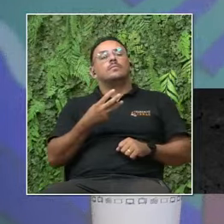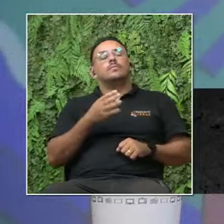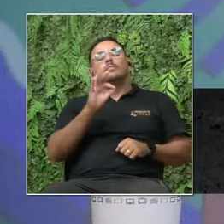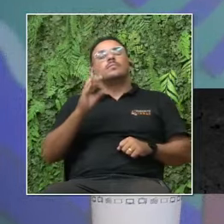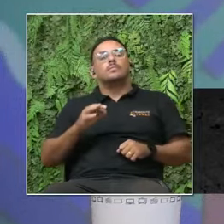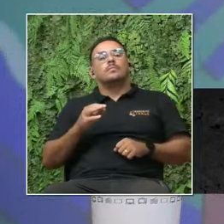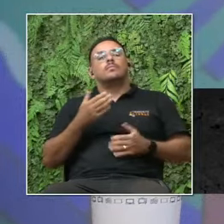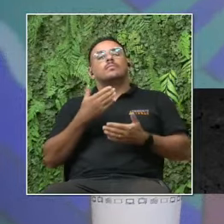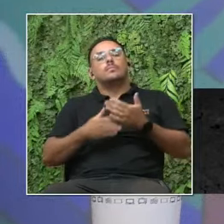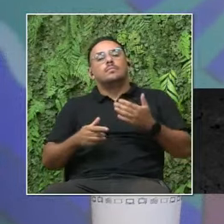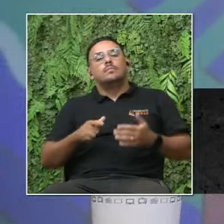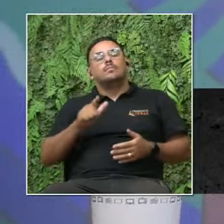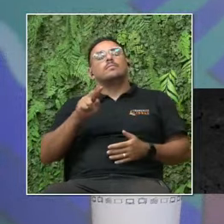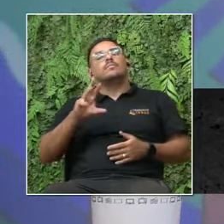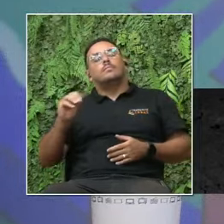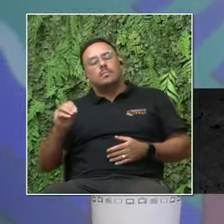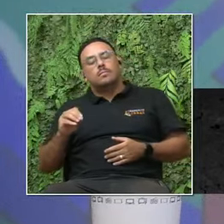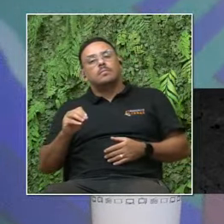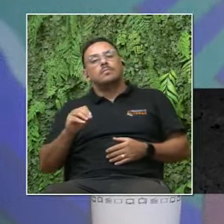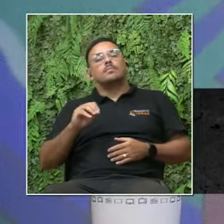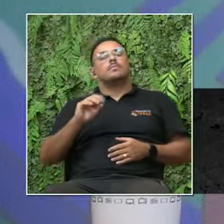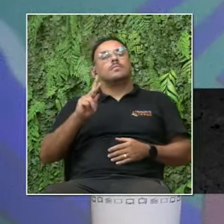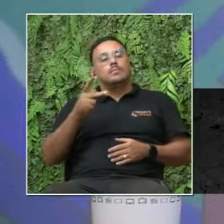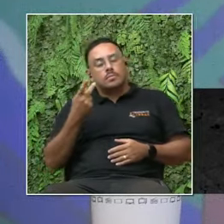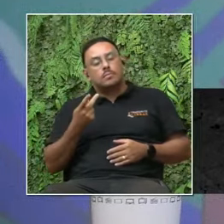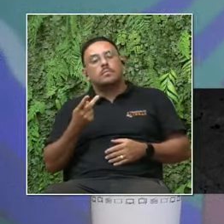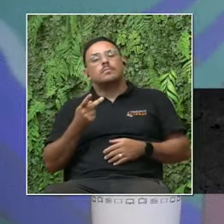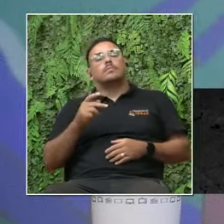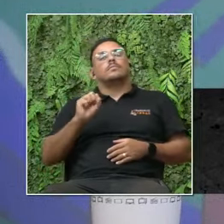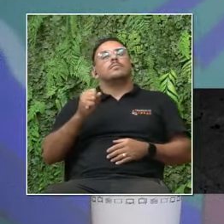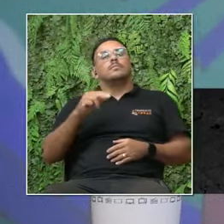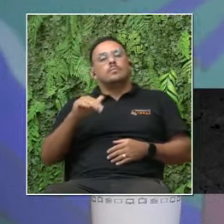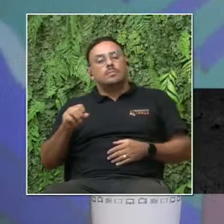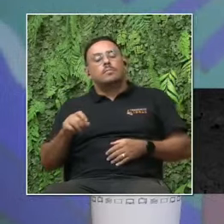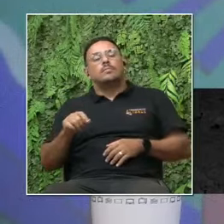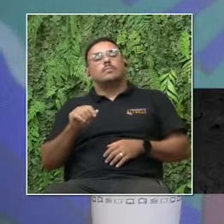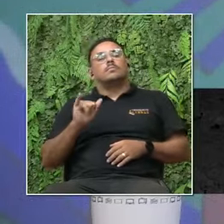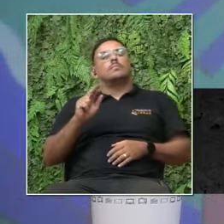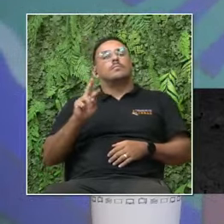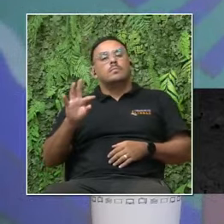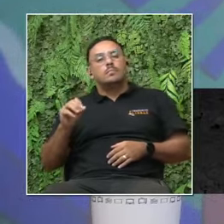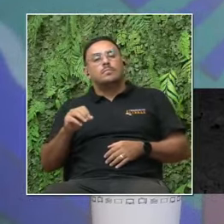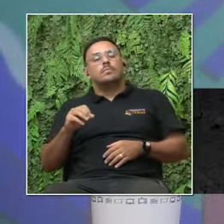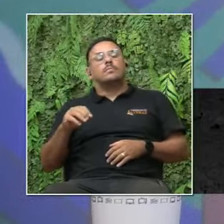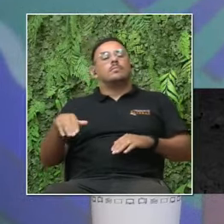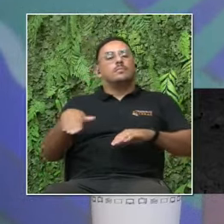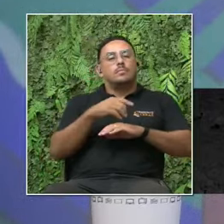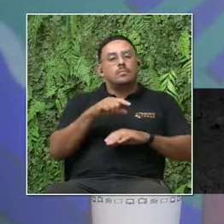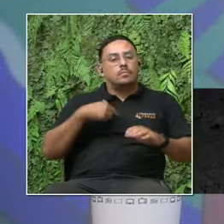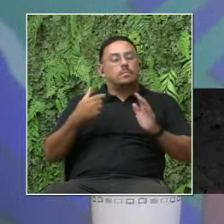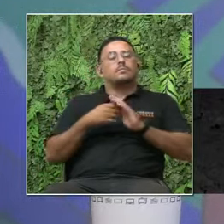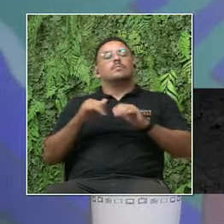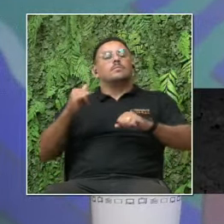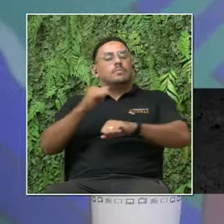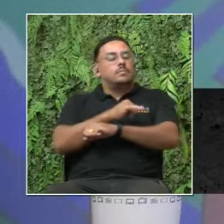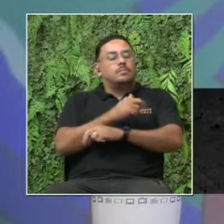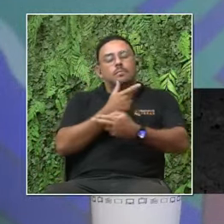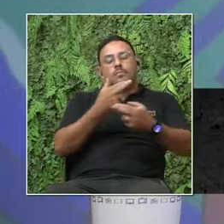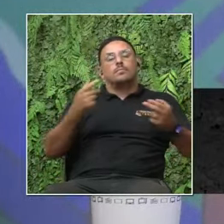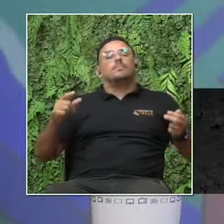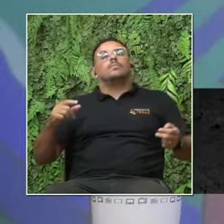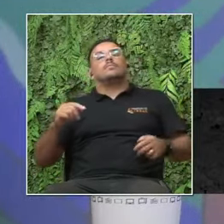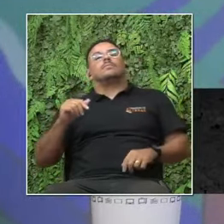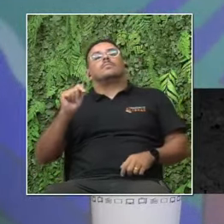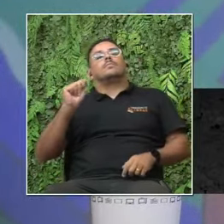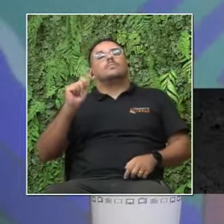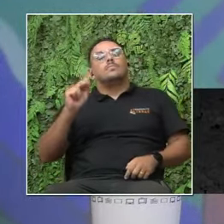que tem Loja do Galo no Lurdes no centro Shopping Cidade BH Shopping Só Marcas Itaú Power Shopping na rodoviária no aeroporto Vila Olímpica lavar